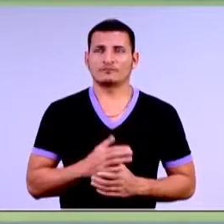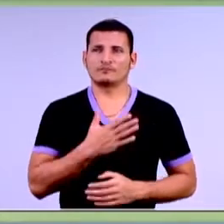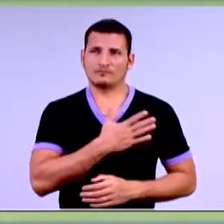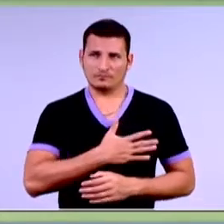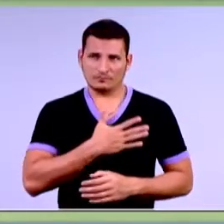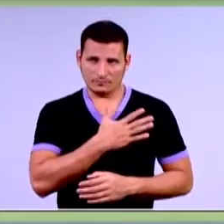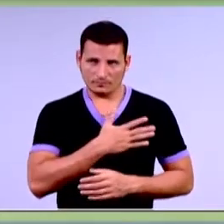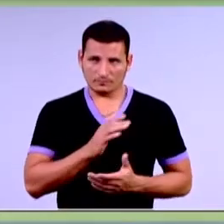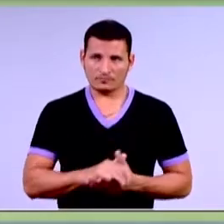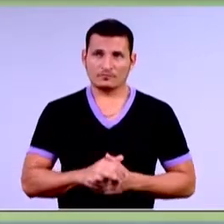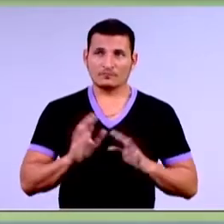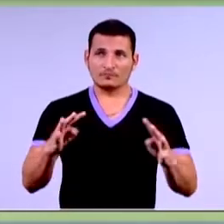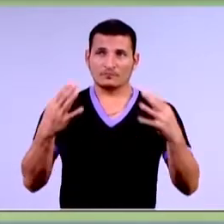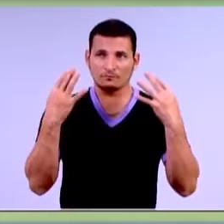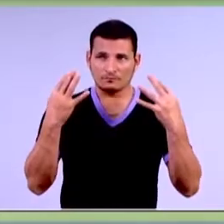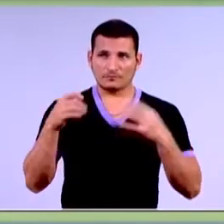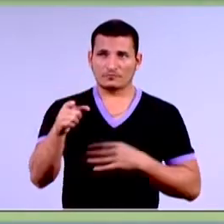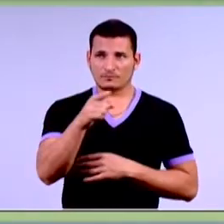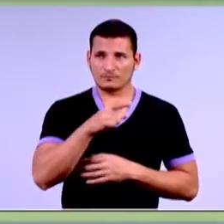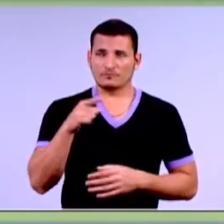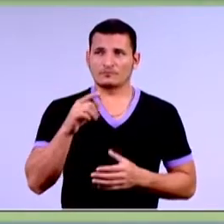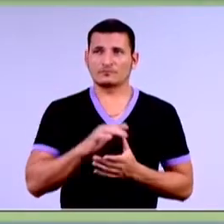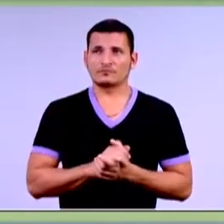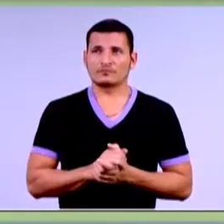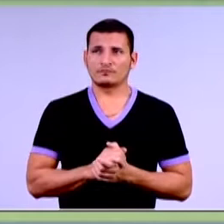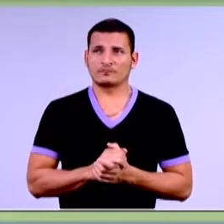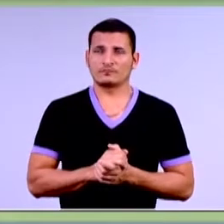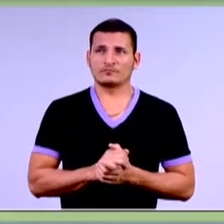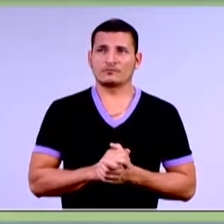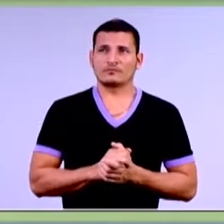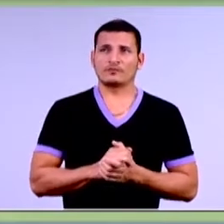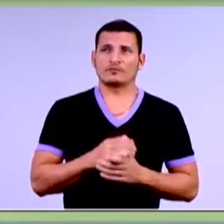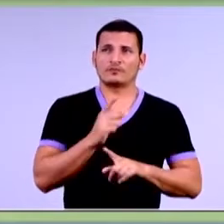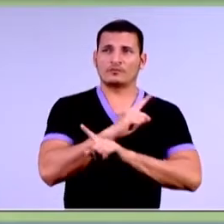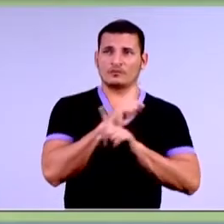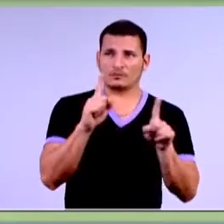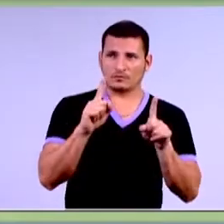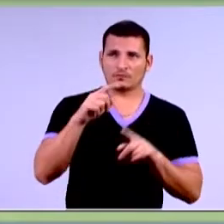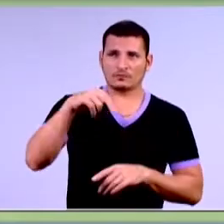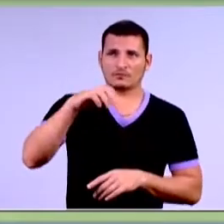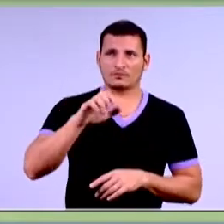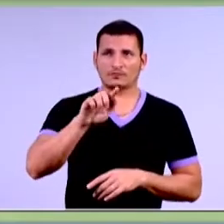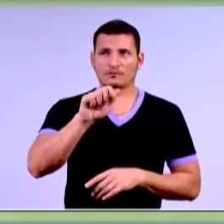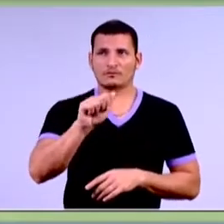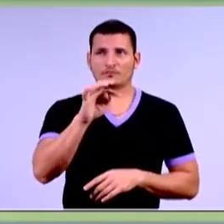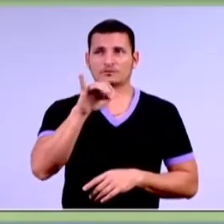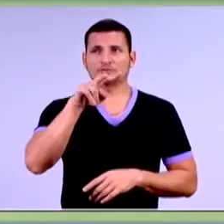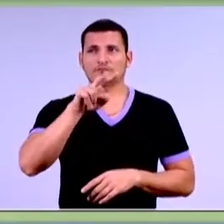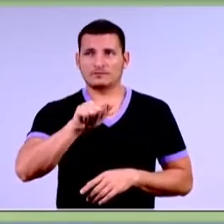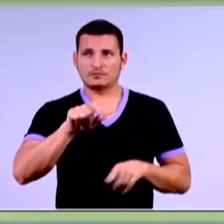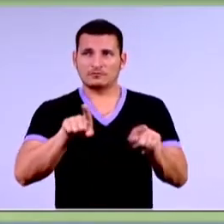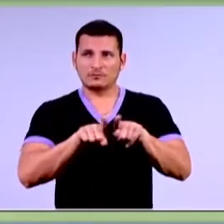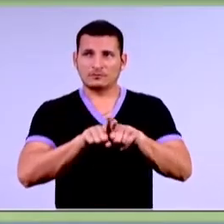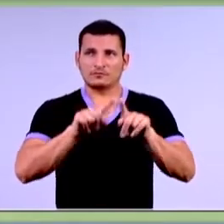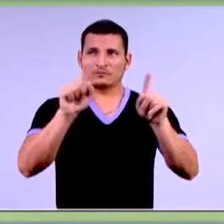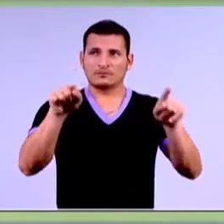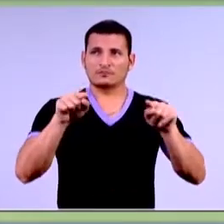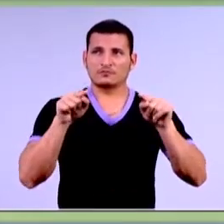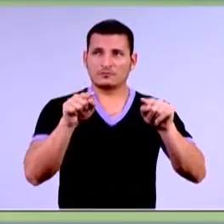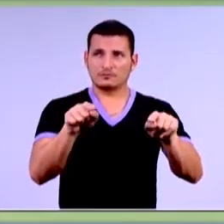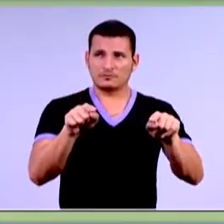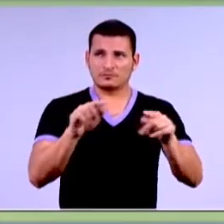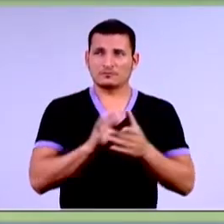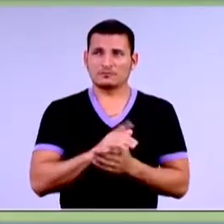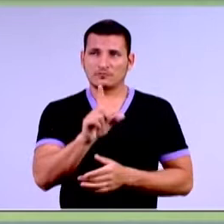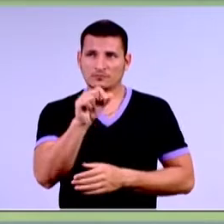a atenção para vocês para as formas negativa e interrogativa que principalmente nós escolhemos mostrar para vocês na